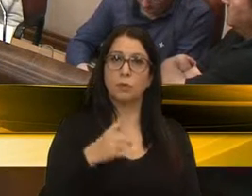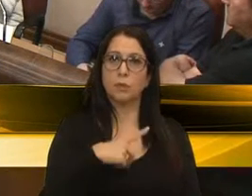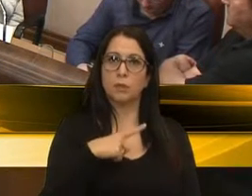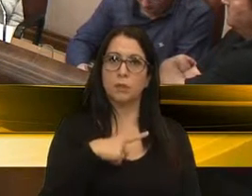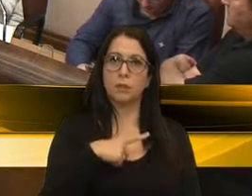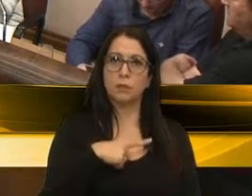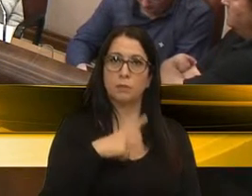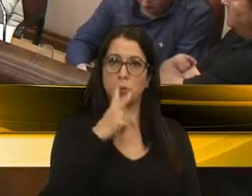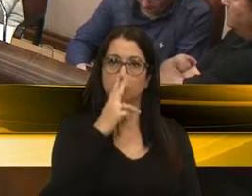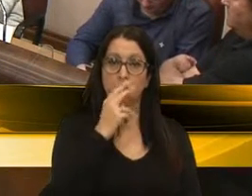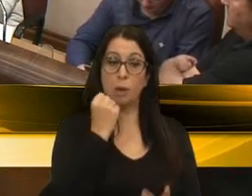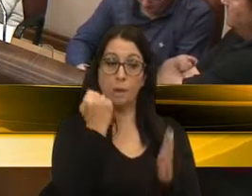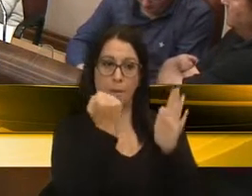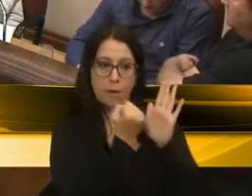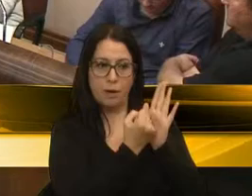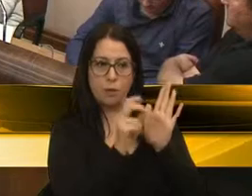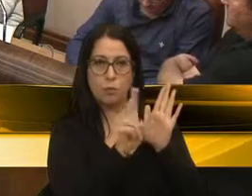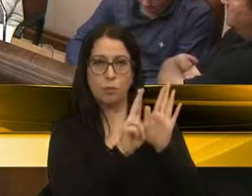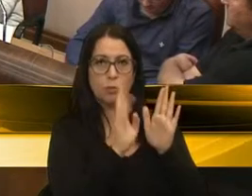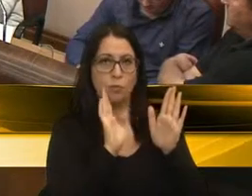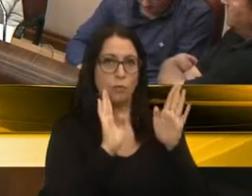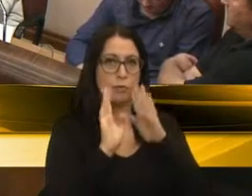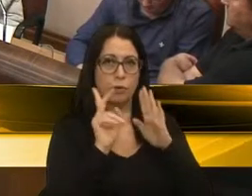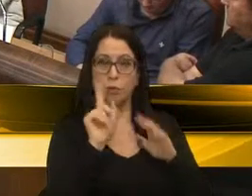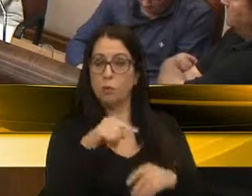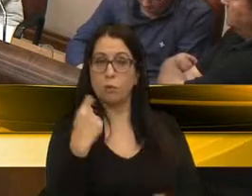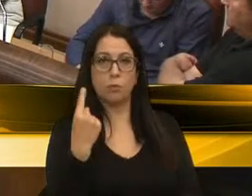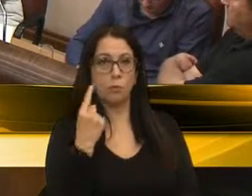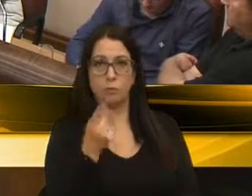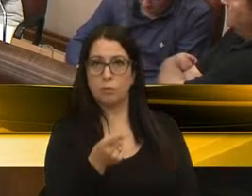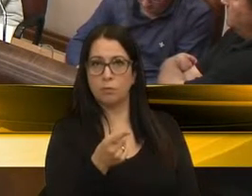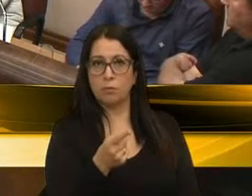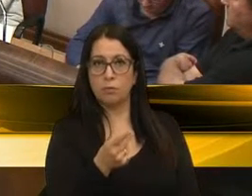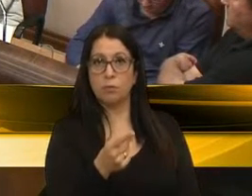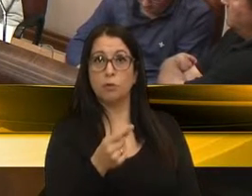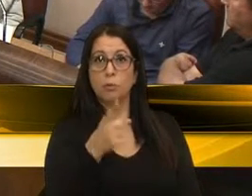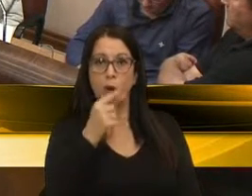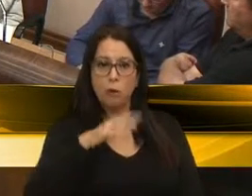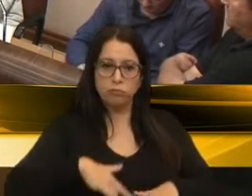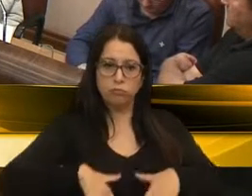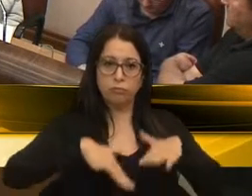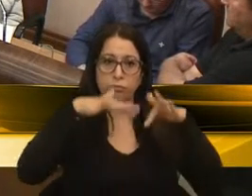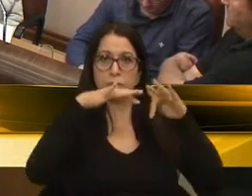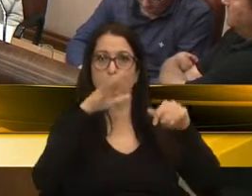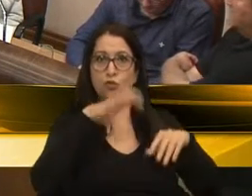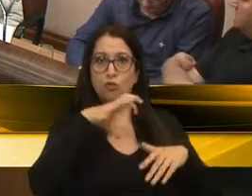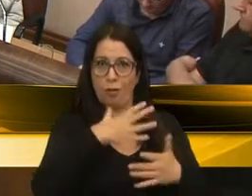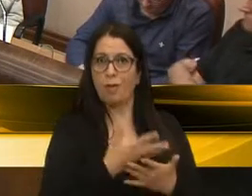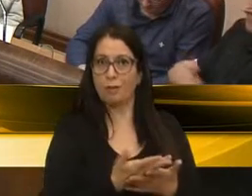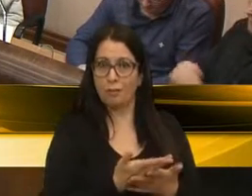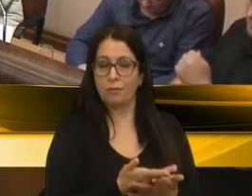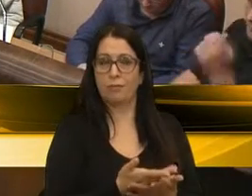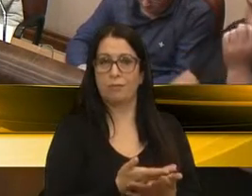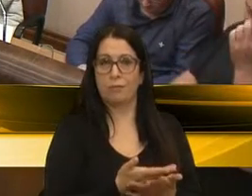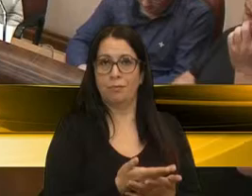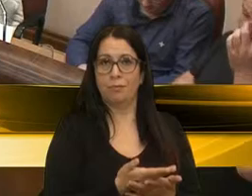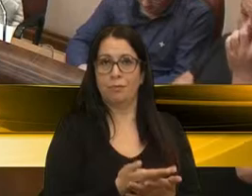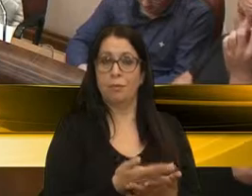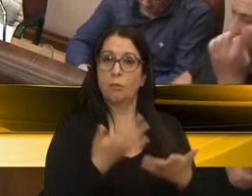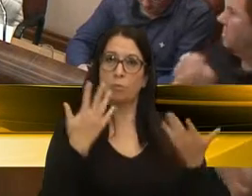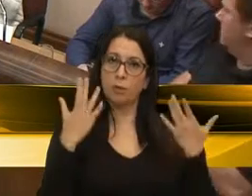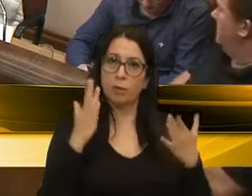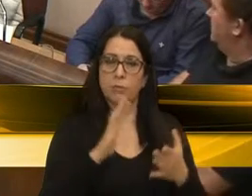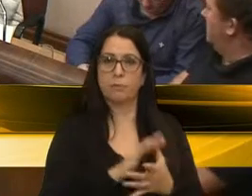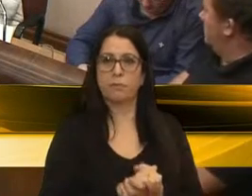sido marcado no Facebook, eu acredito, não sou a única, né, em razão desses alagamentos. E assim, ó,